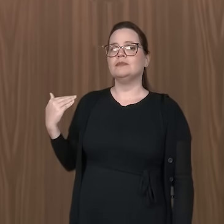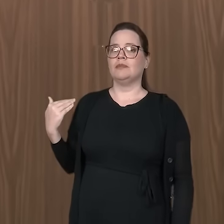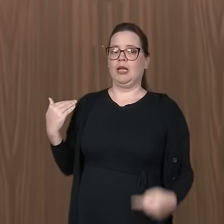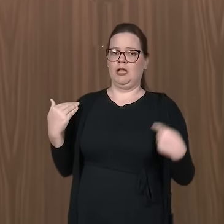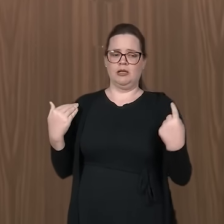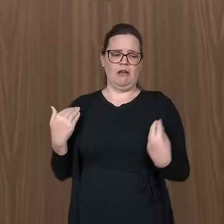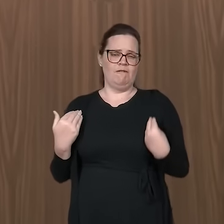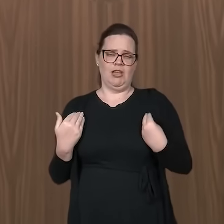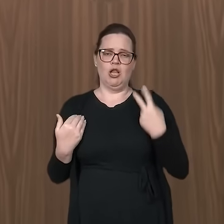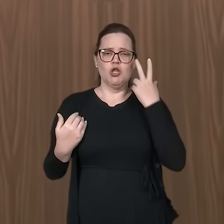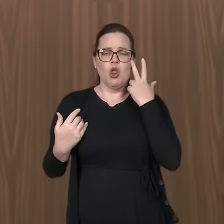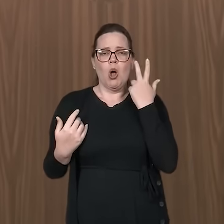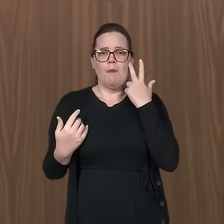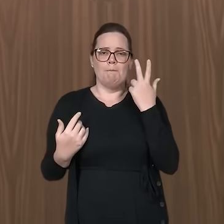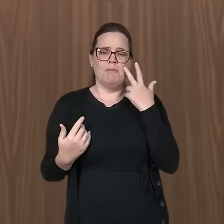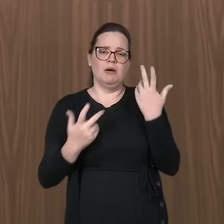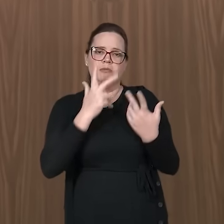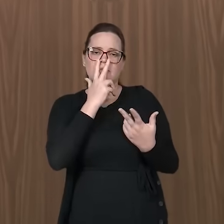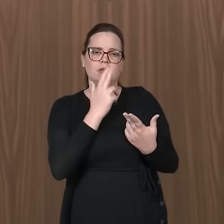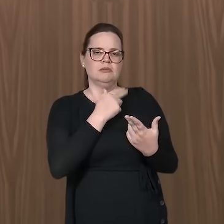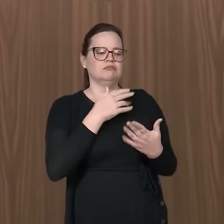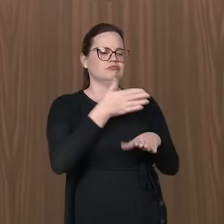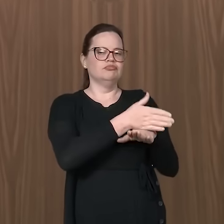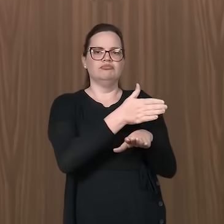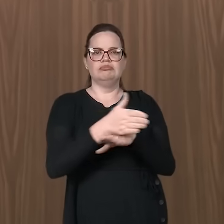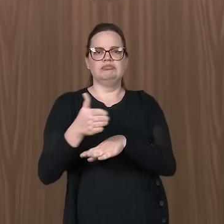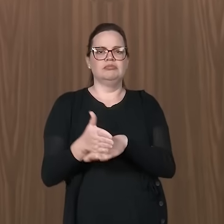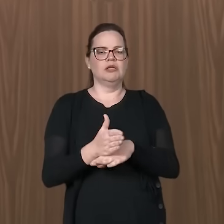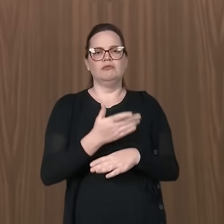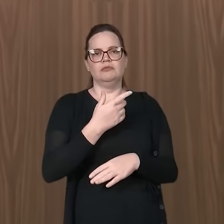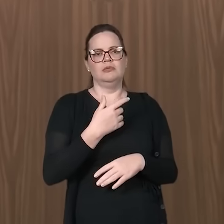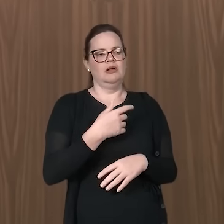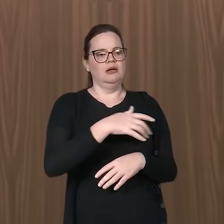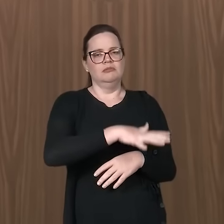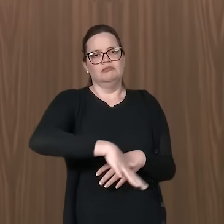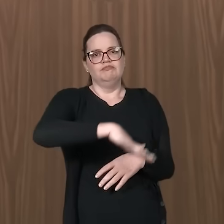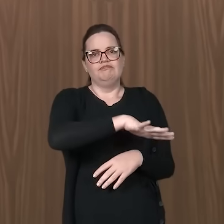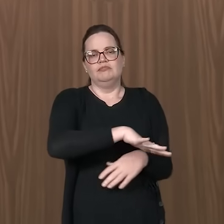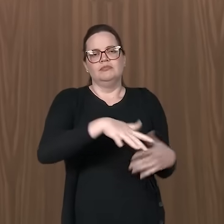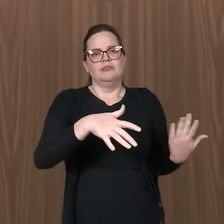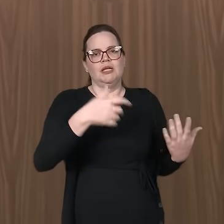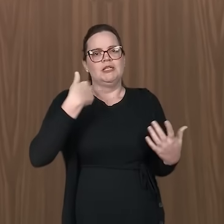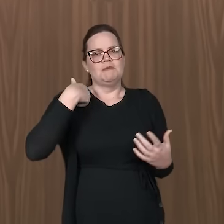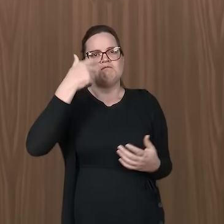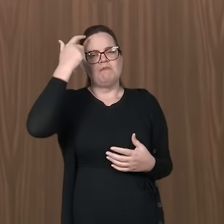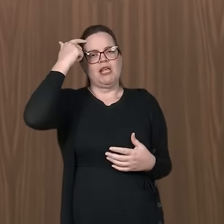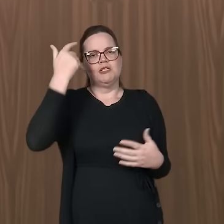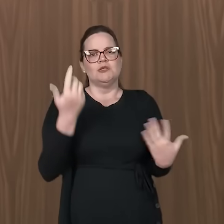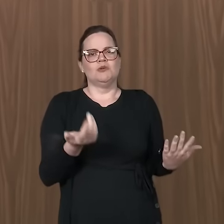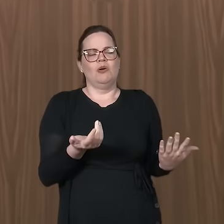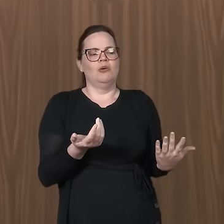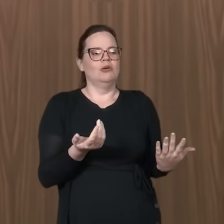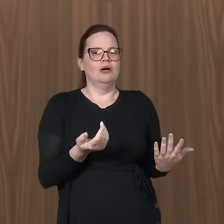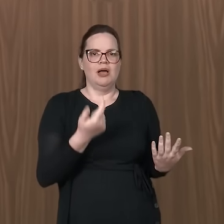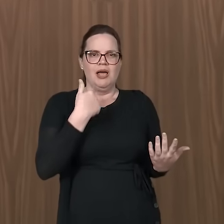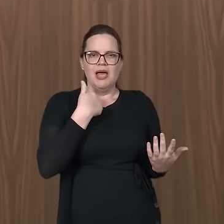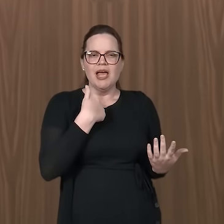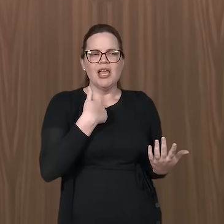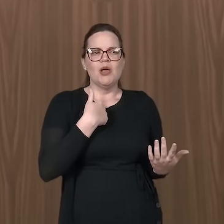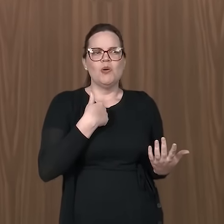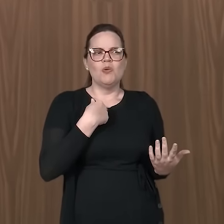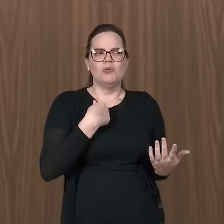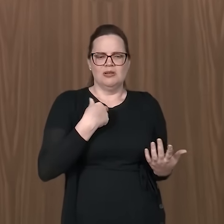os nossos caminhos, nós estávamos em determinados lugares e horários que nós jamais pensaríamos que nós seríamos um